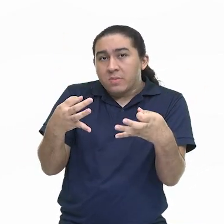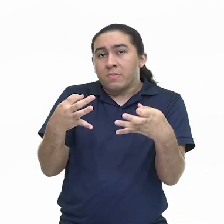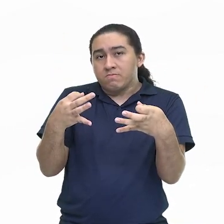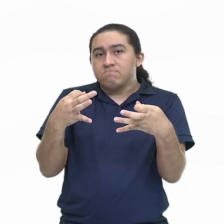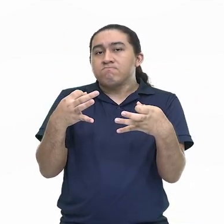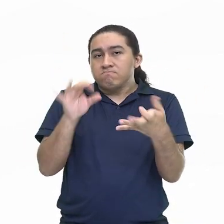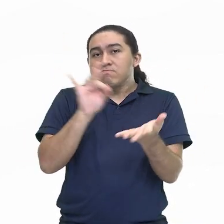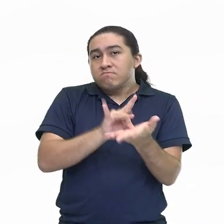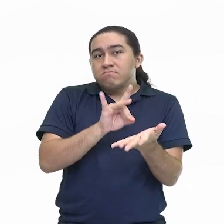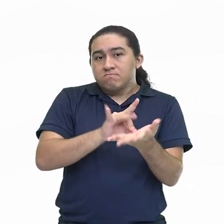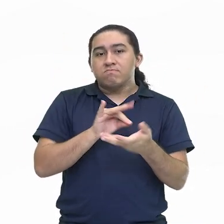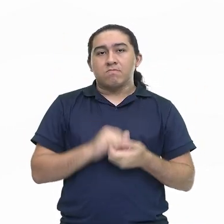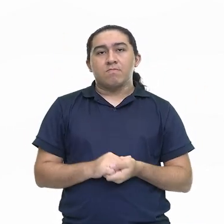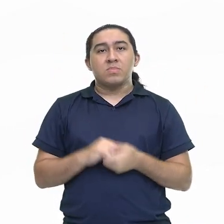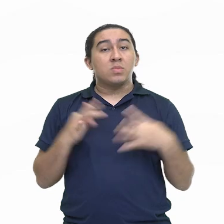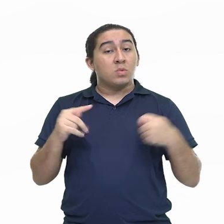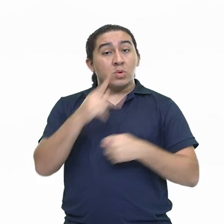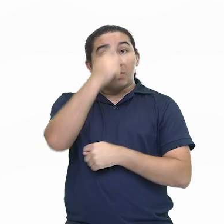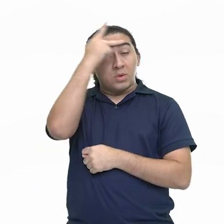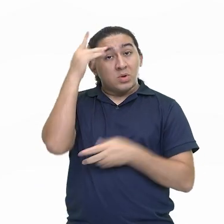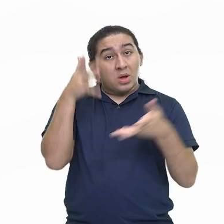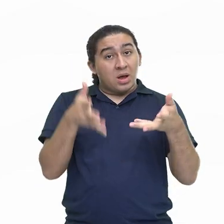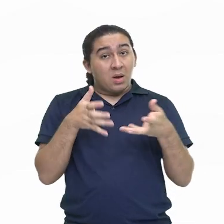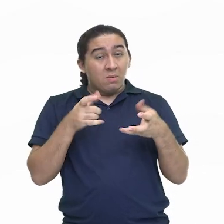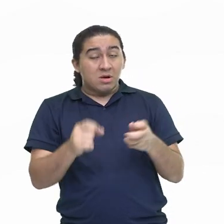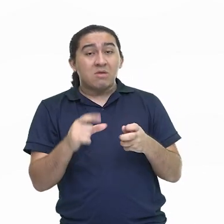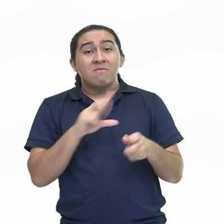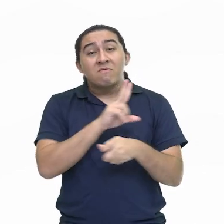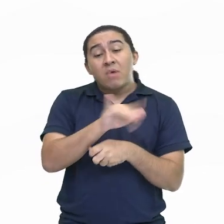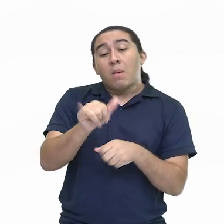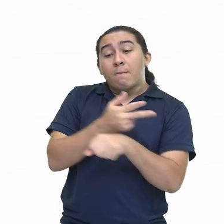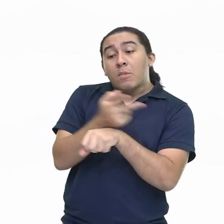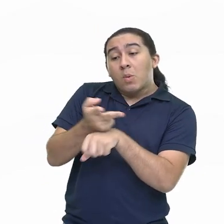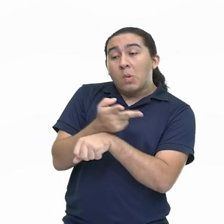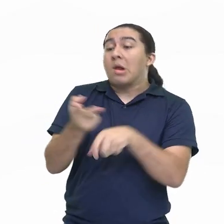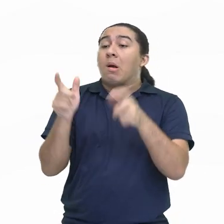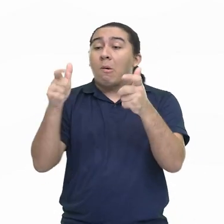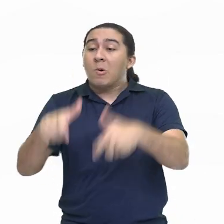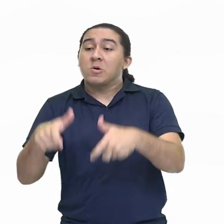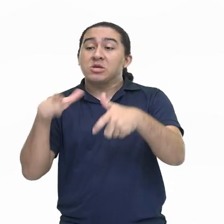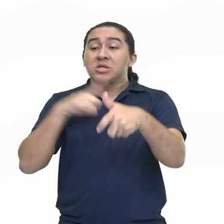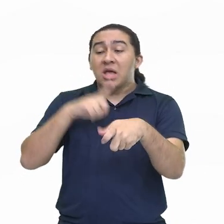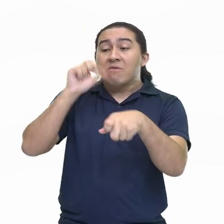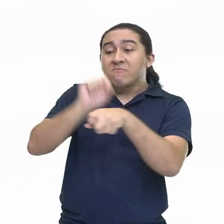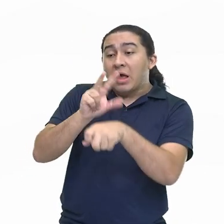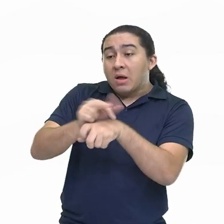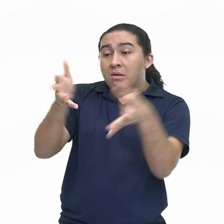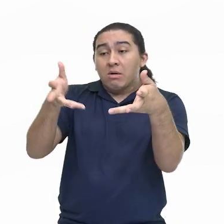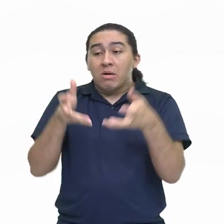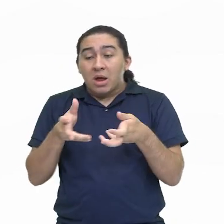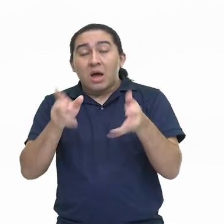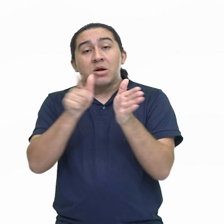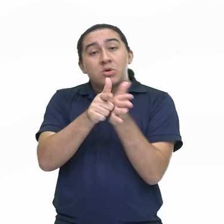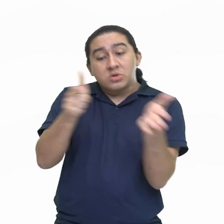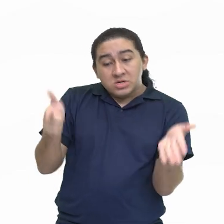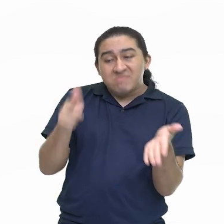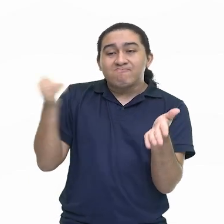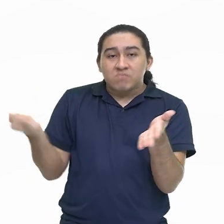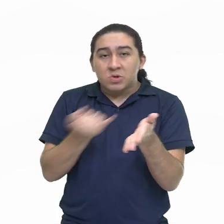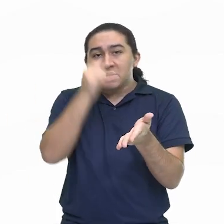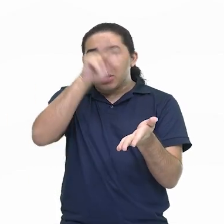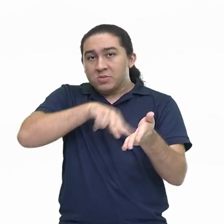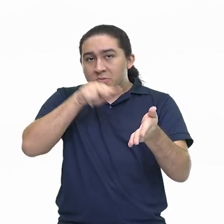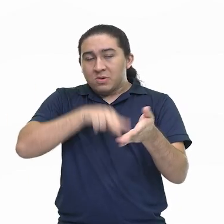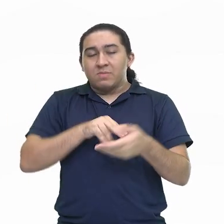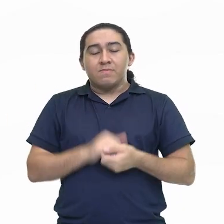mesmo? Então, todo mundo que é interessado vai correr lá, vai procurar, e eu vou querer ler essa notícia que é muito importante para